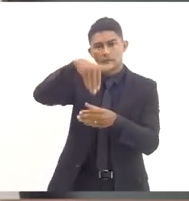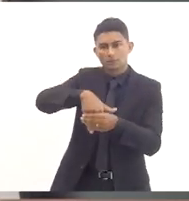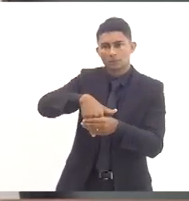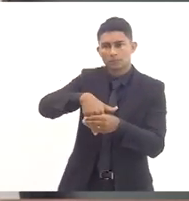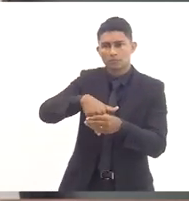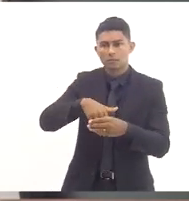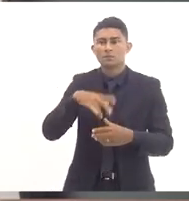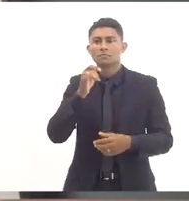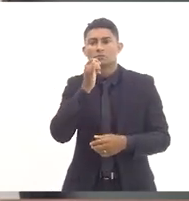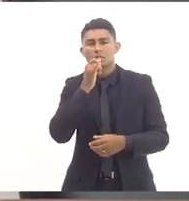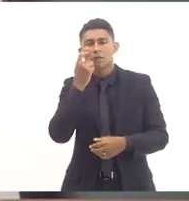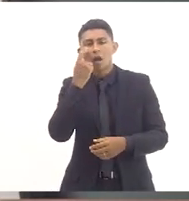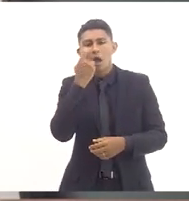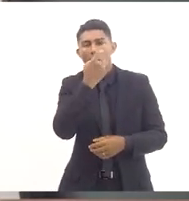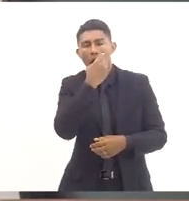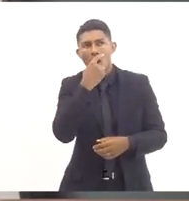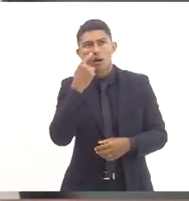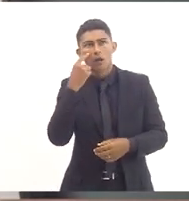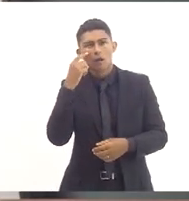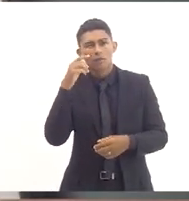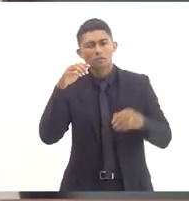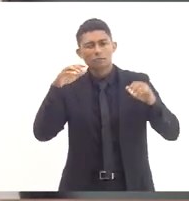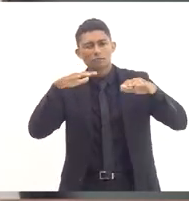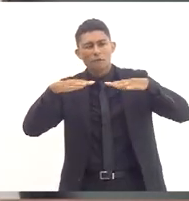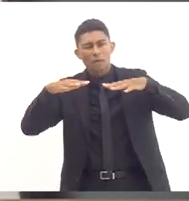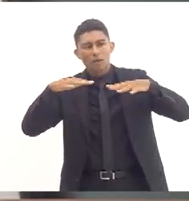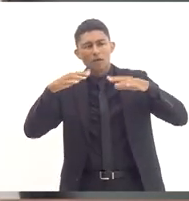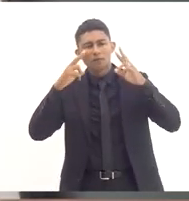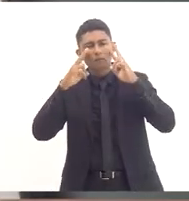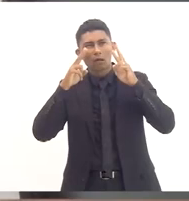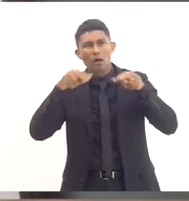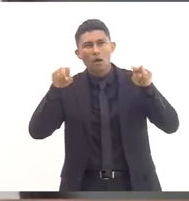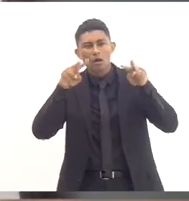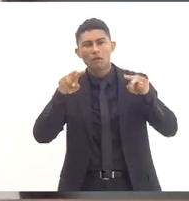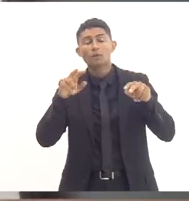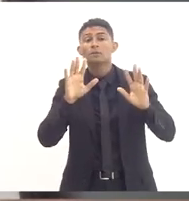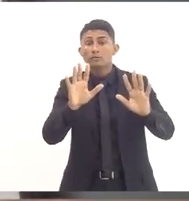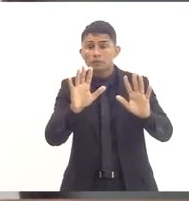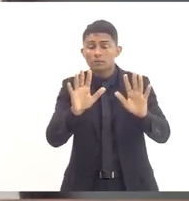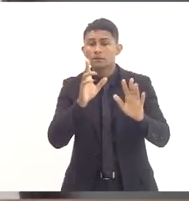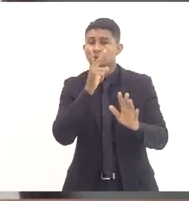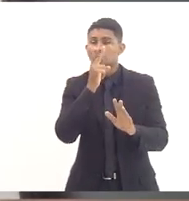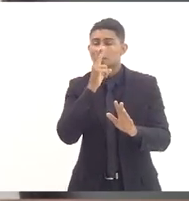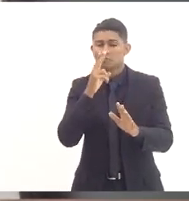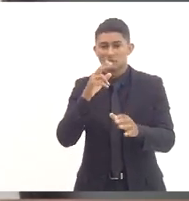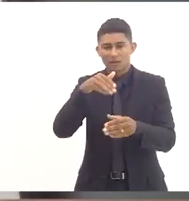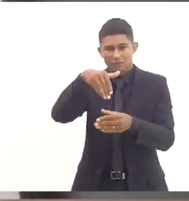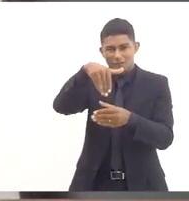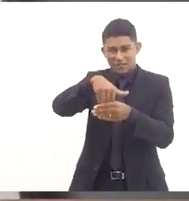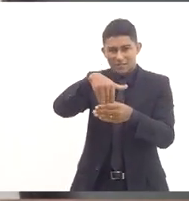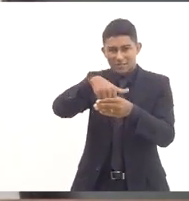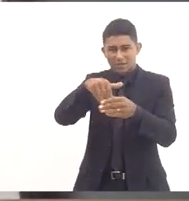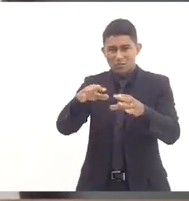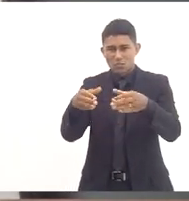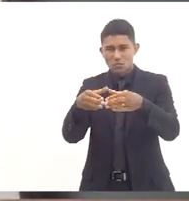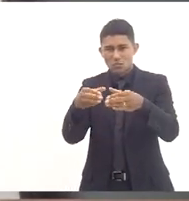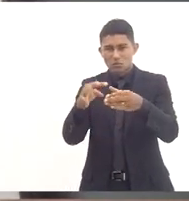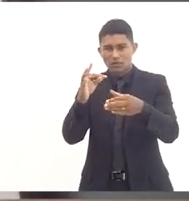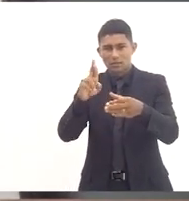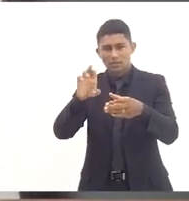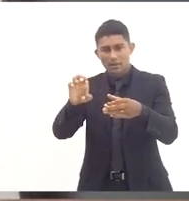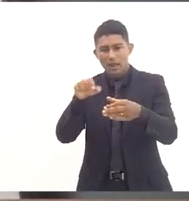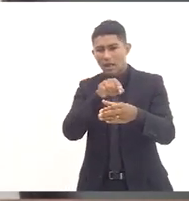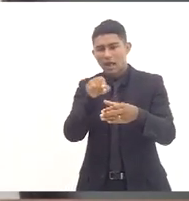se for mexendo com os olhos tipo só que nós não temos é que tá o eleitoral não está preparado para isso porque nós temos tecnologia